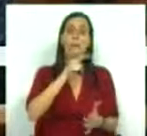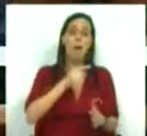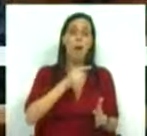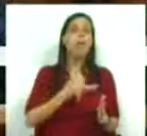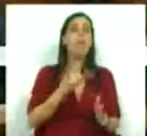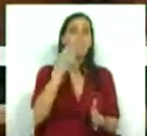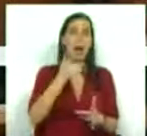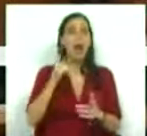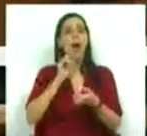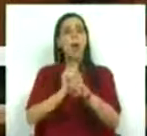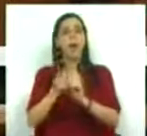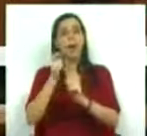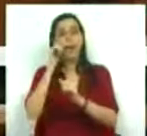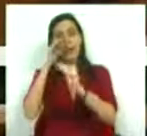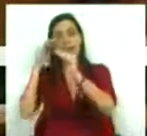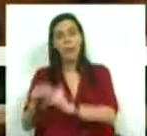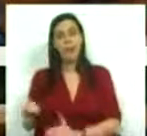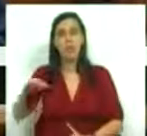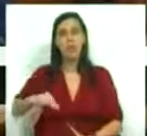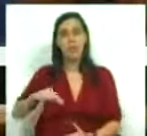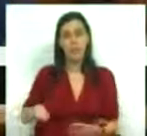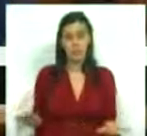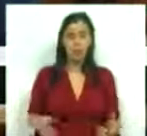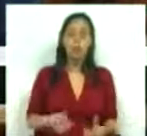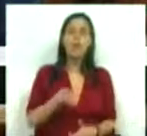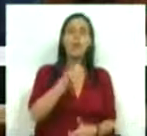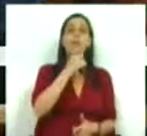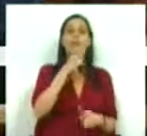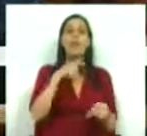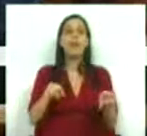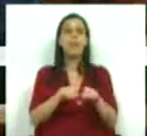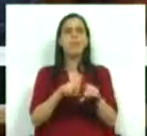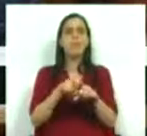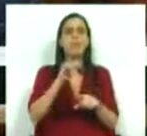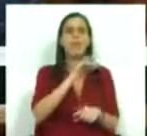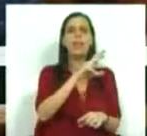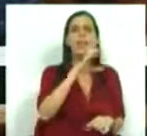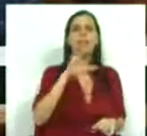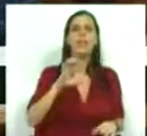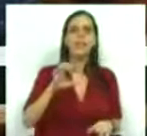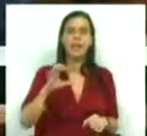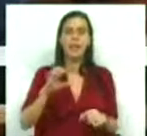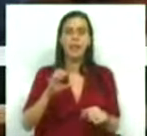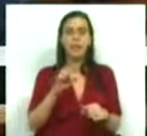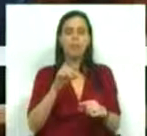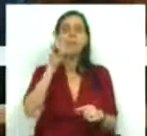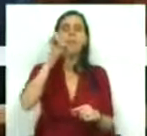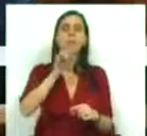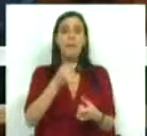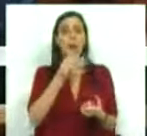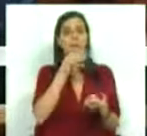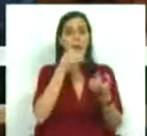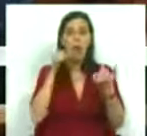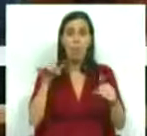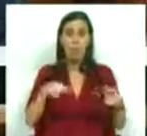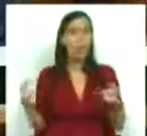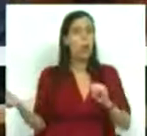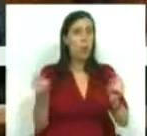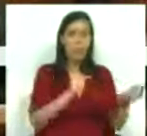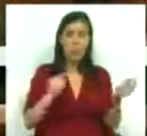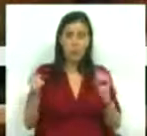mais face a quem tem menos rendimentos. E a medida equivalente em sede de IRC, de que também se falou pouco neste